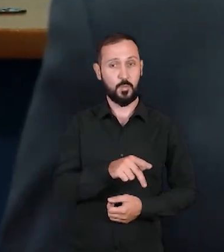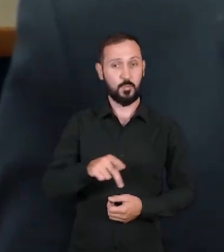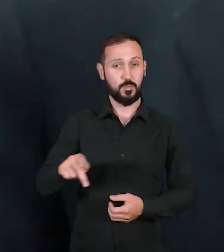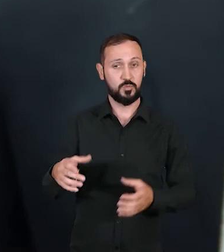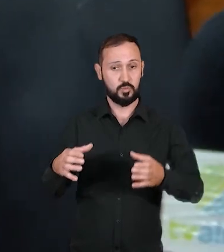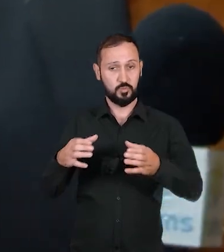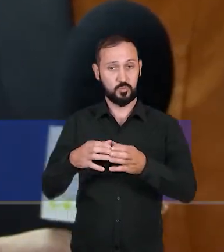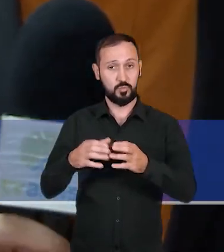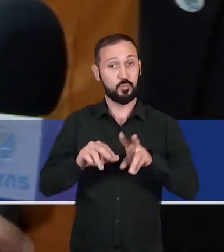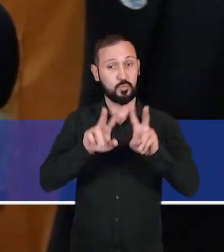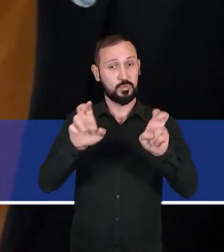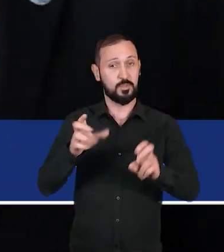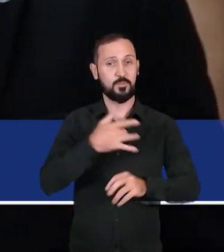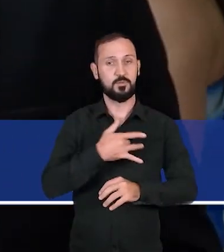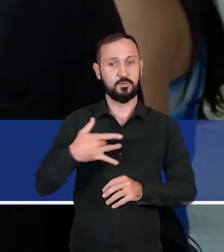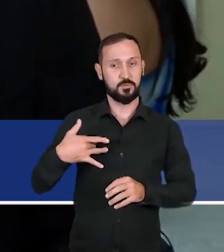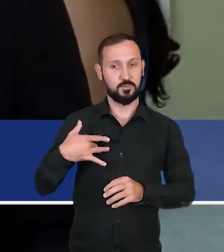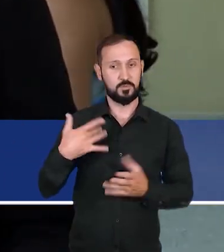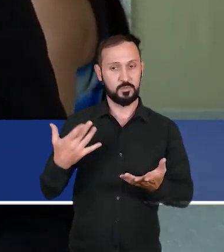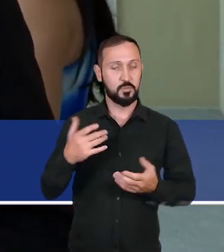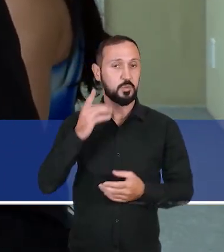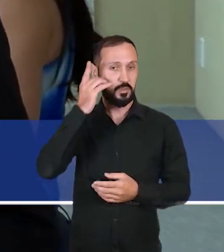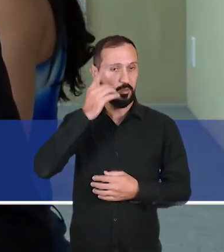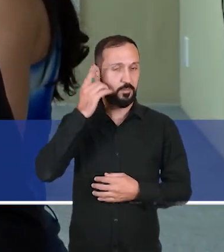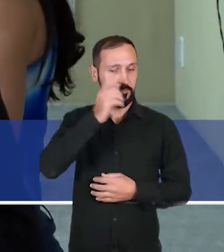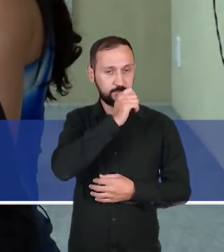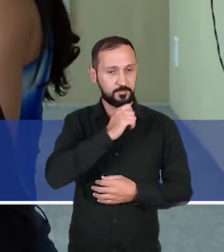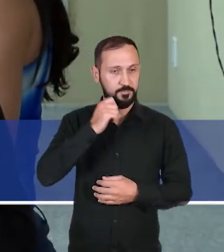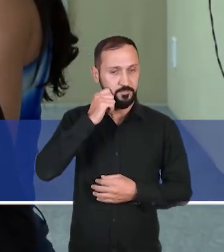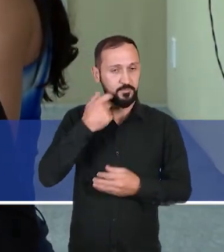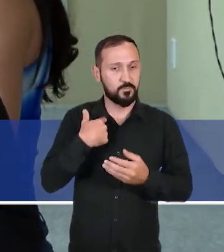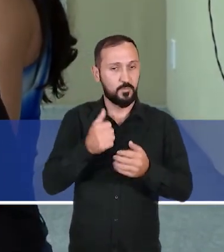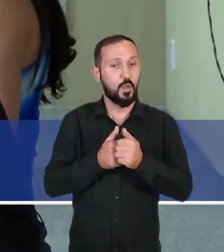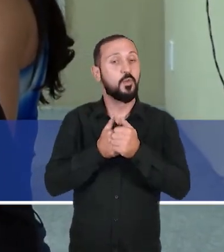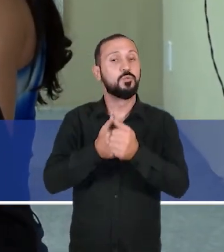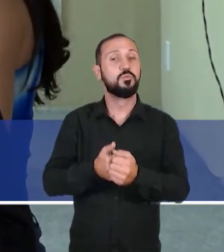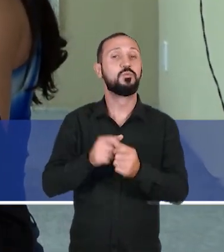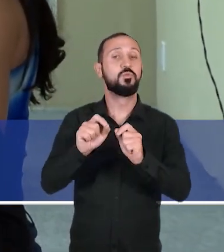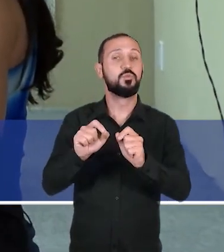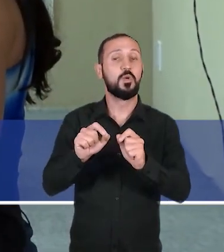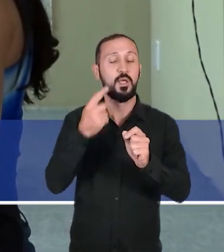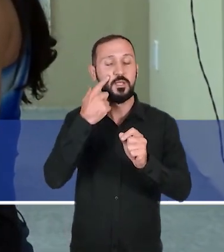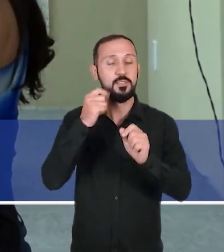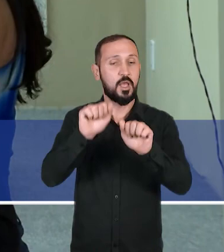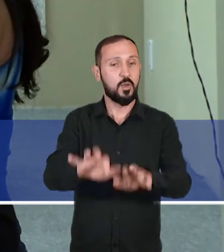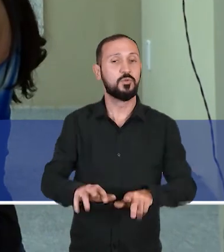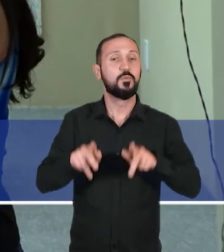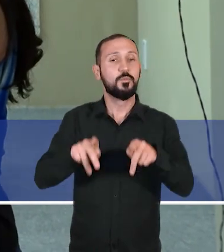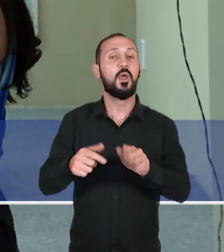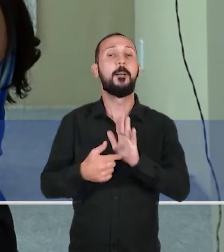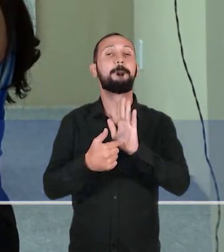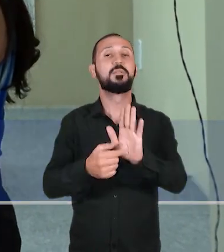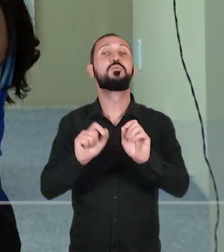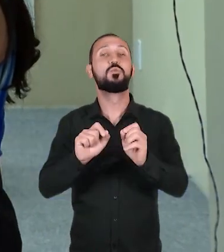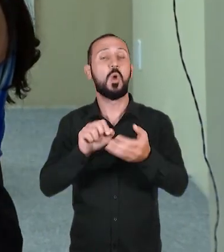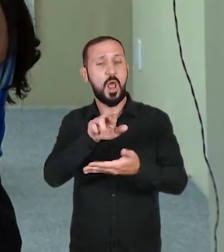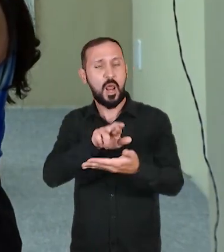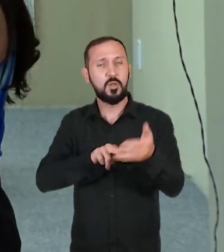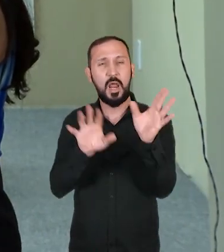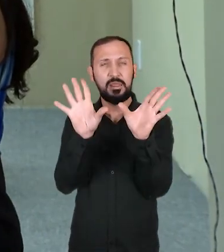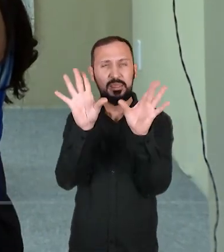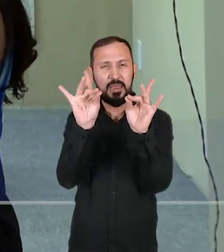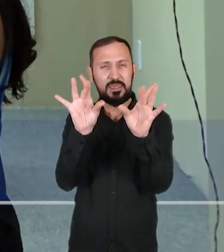da Comissão de Saúde da Assembleia Legislativa, deputado Antônio Vaz, do Republicanos, comandou a audiência pública que teve por objetivo a apresentação dos